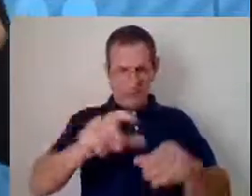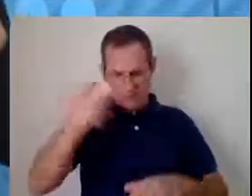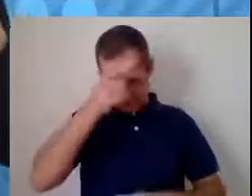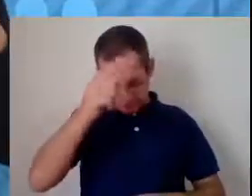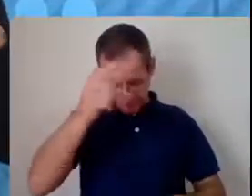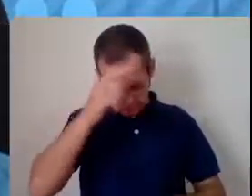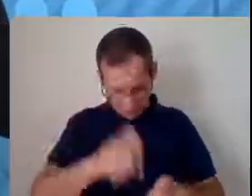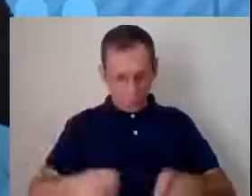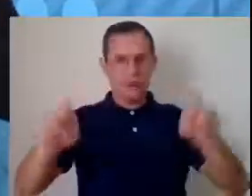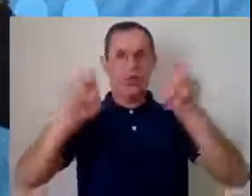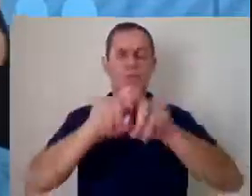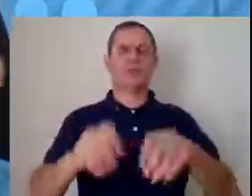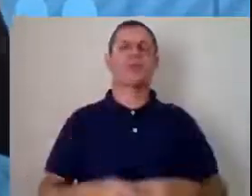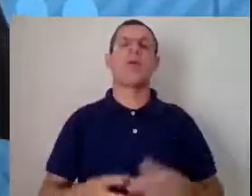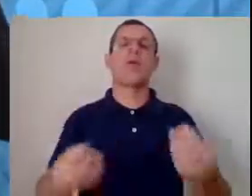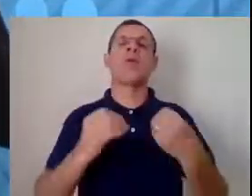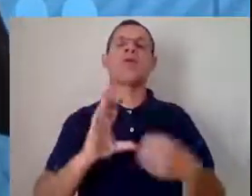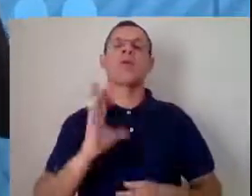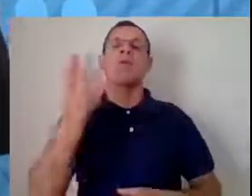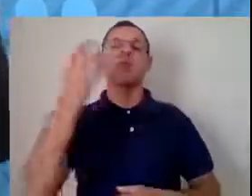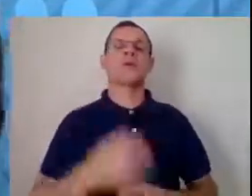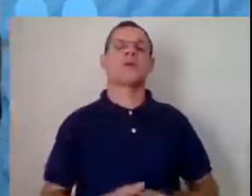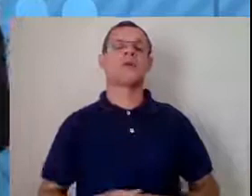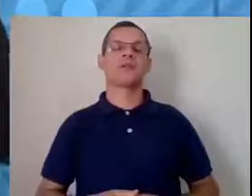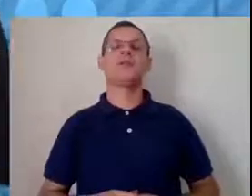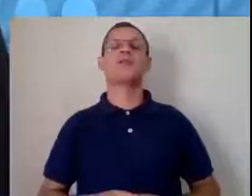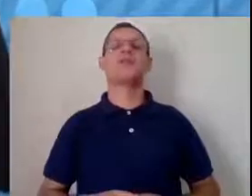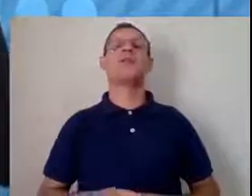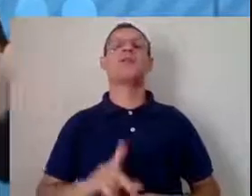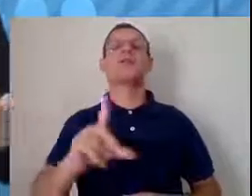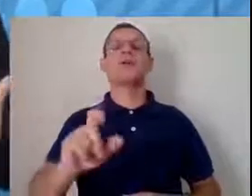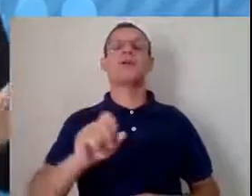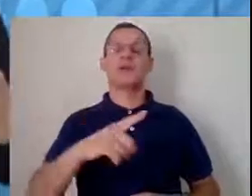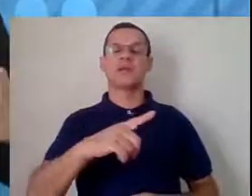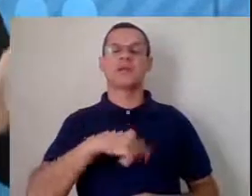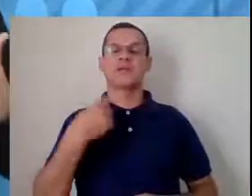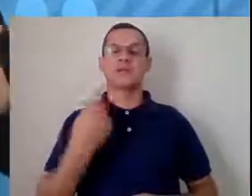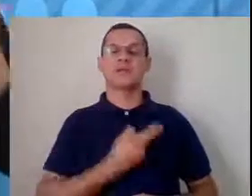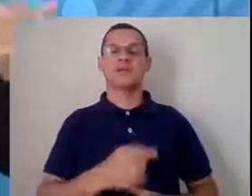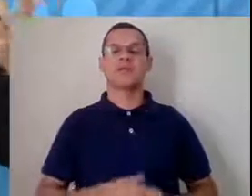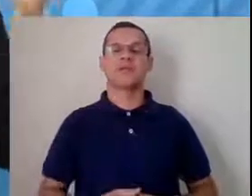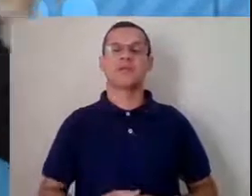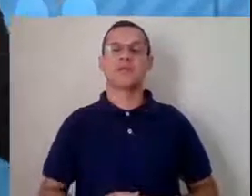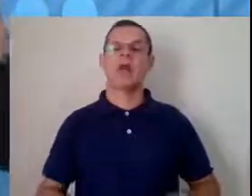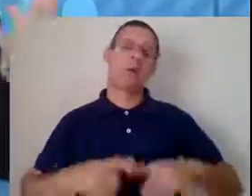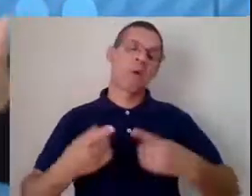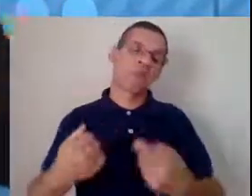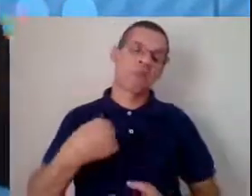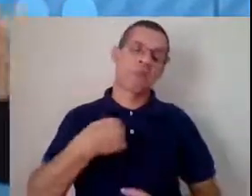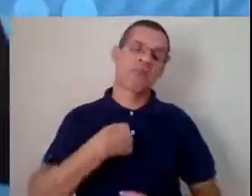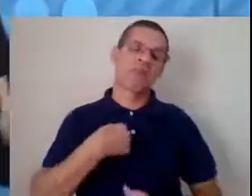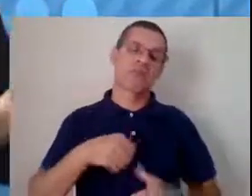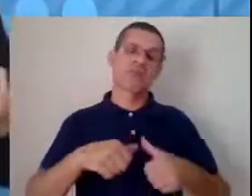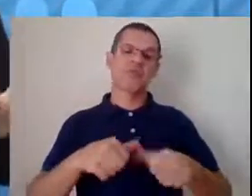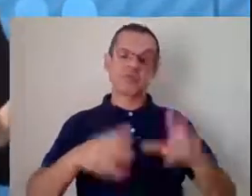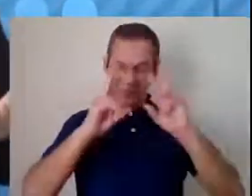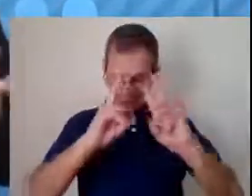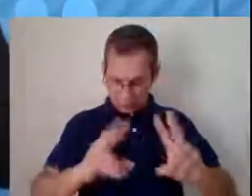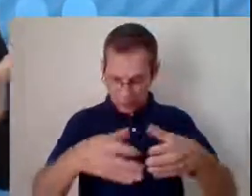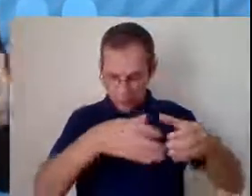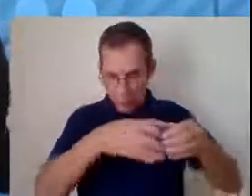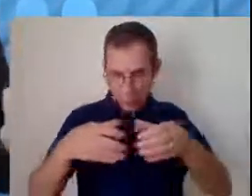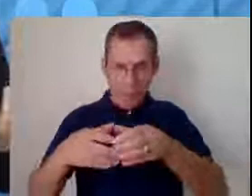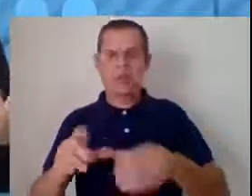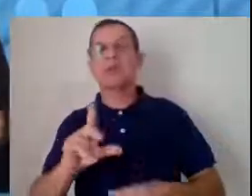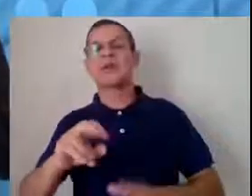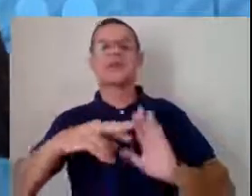lógica computacional, como que ela funciona, o que ela traz para nós. Ah, eu fico lá vendo conjuntos,